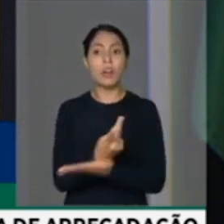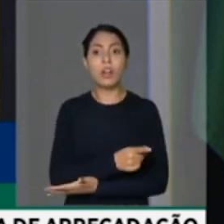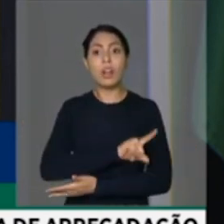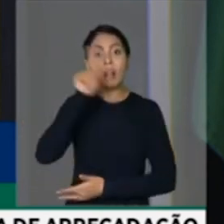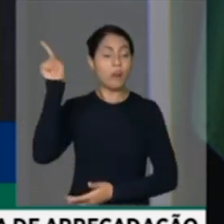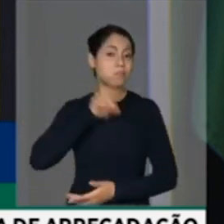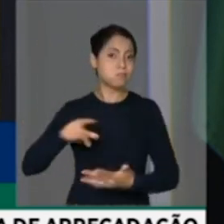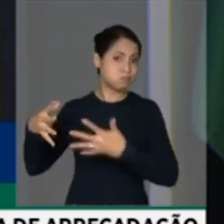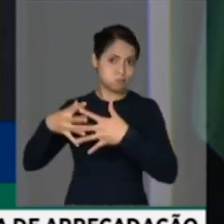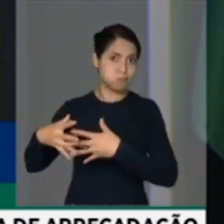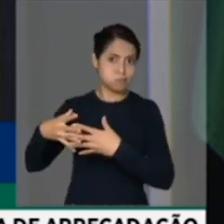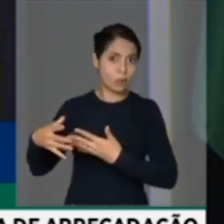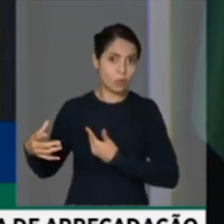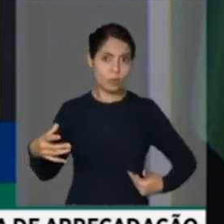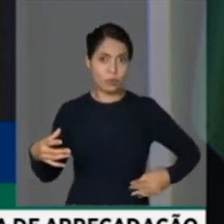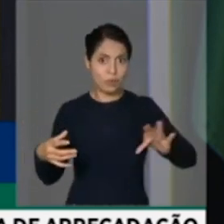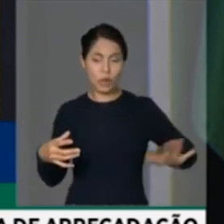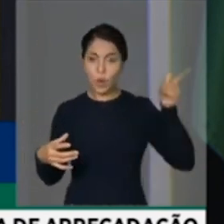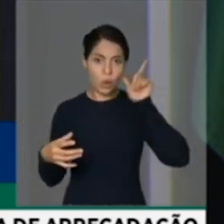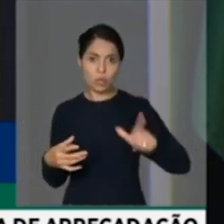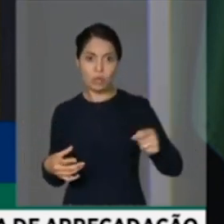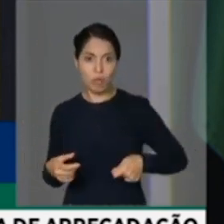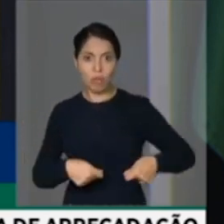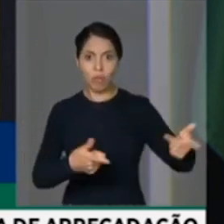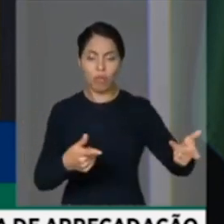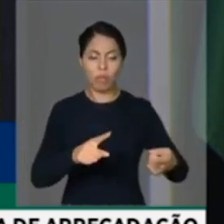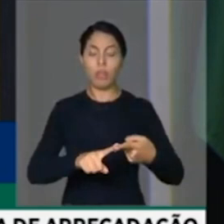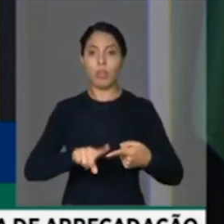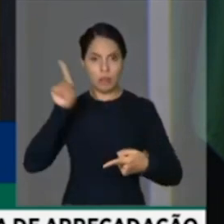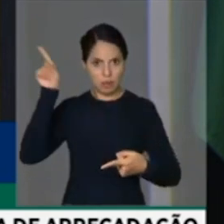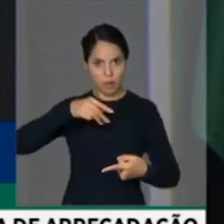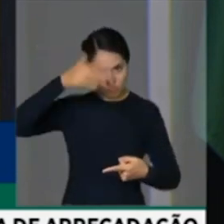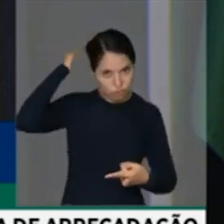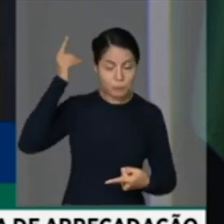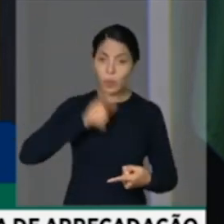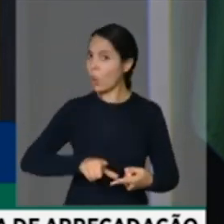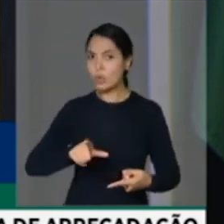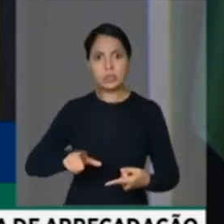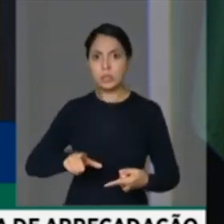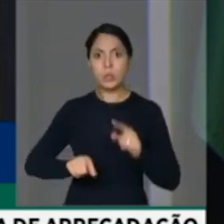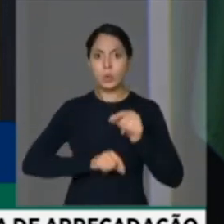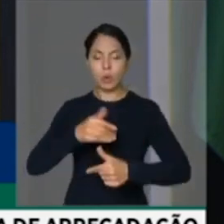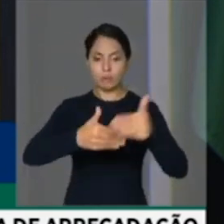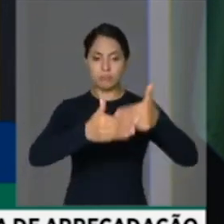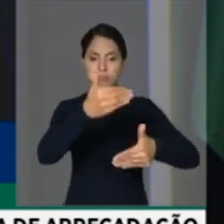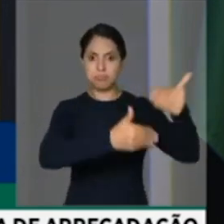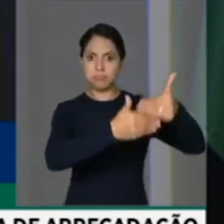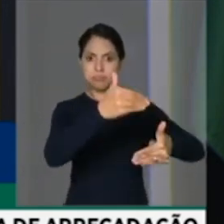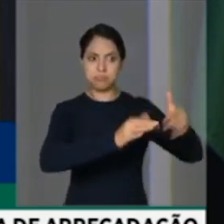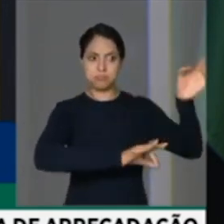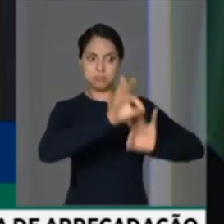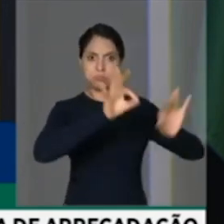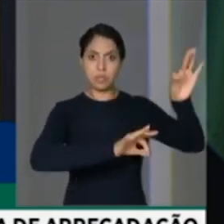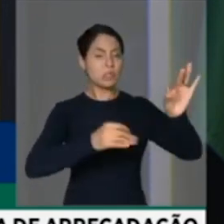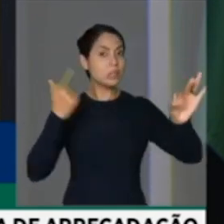Unidos recentemente, né? O presidente Trump não conseguiu consenso no Senado para incluir o orçamento para construir o muro, não foi aprovada a Lei de